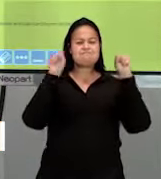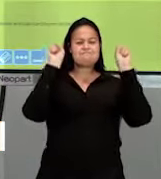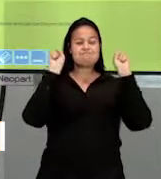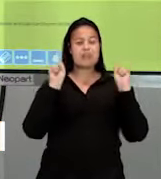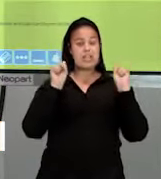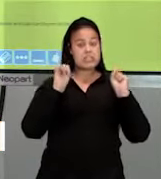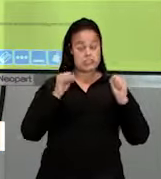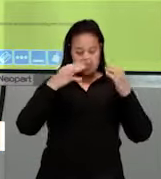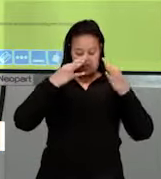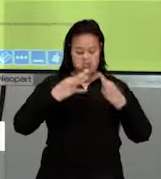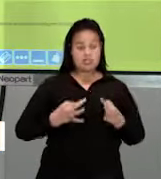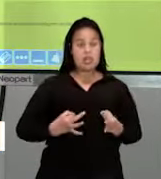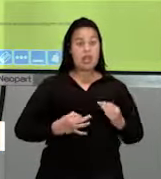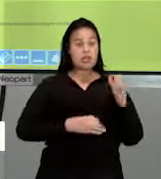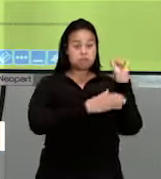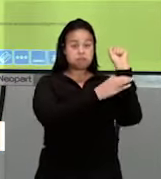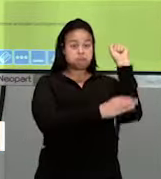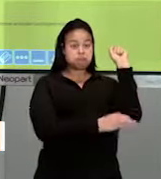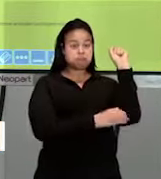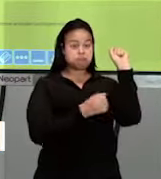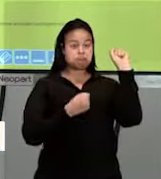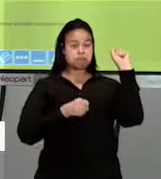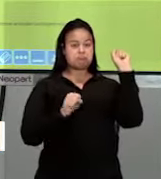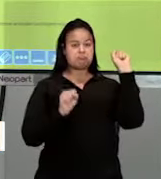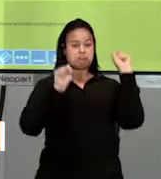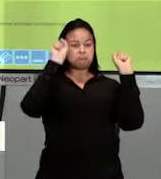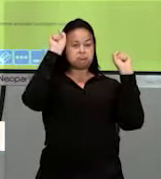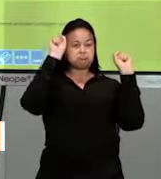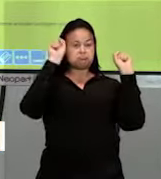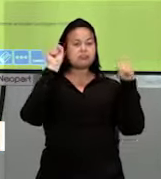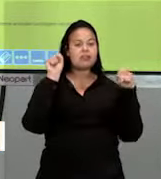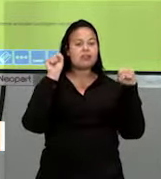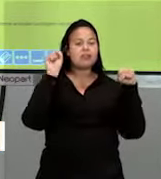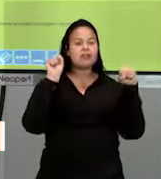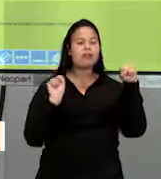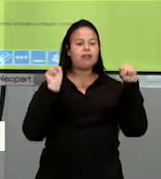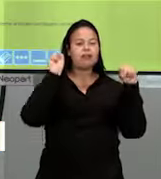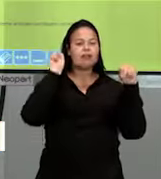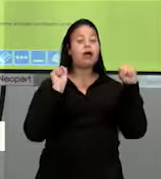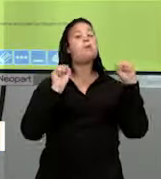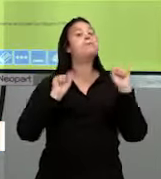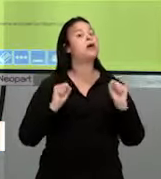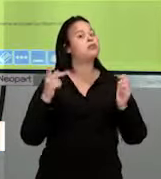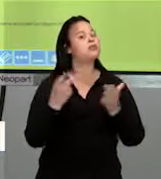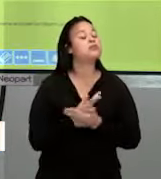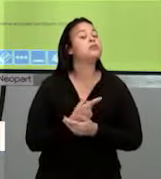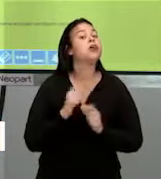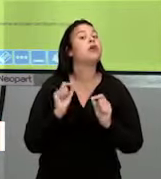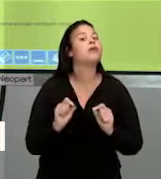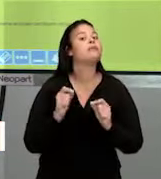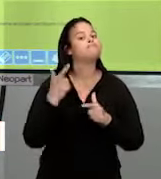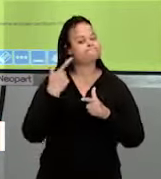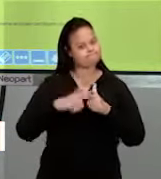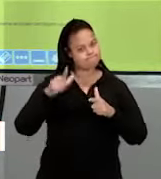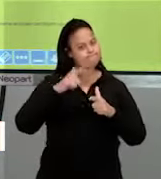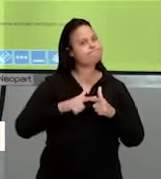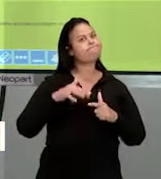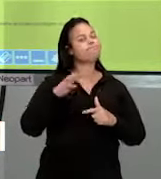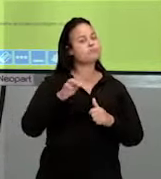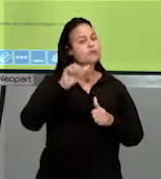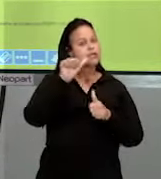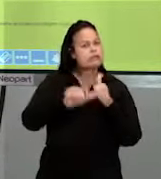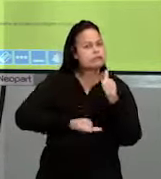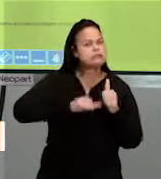com o posicionamento correto da coluna ou do joelho, a pessoa pode ter lesão. Atletas,